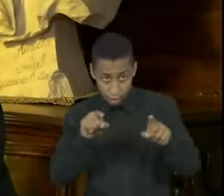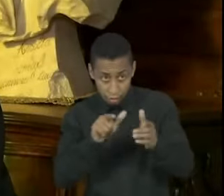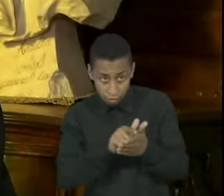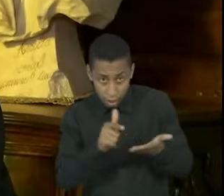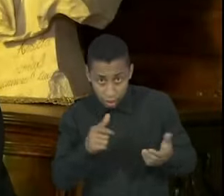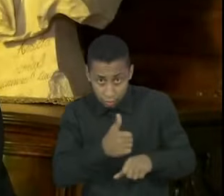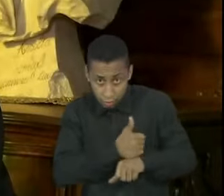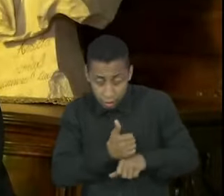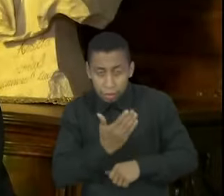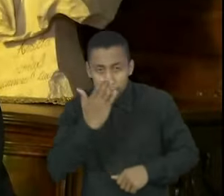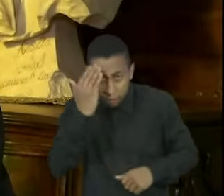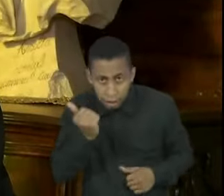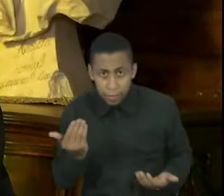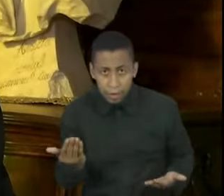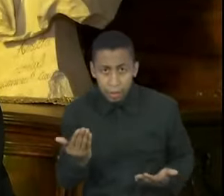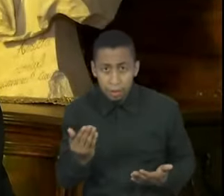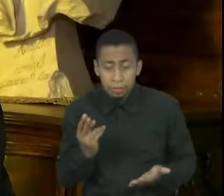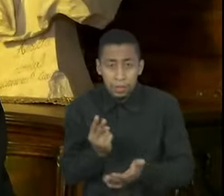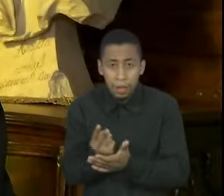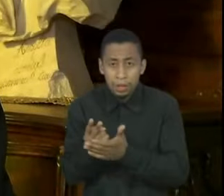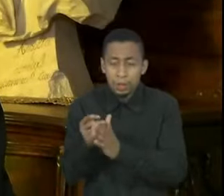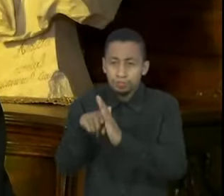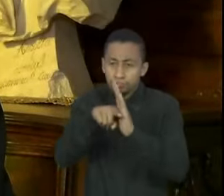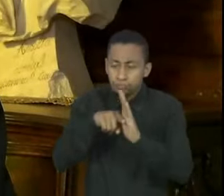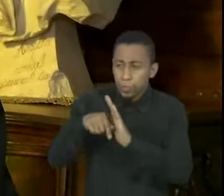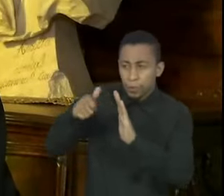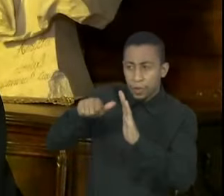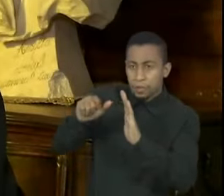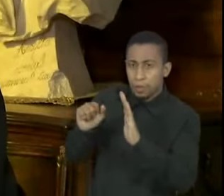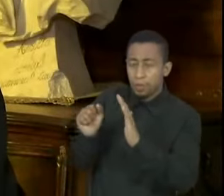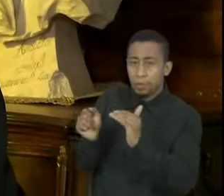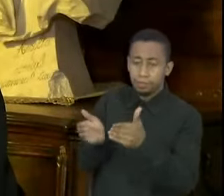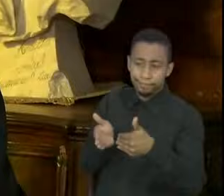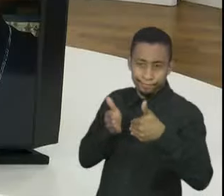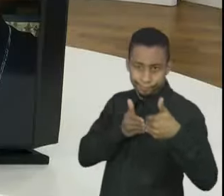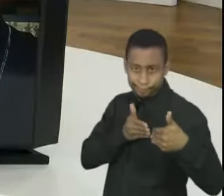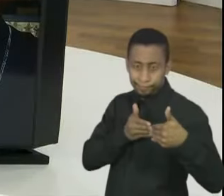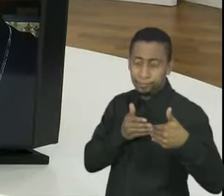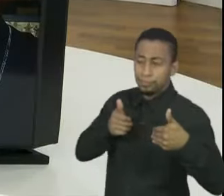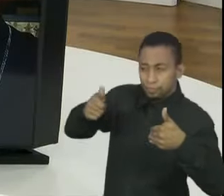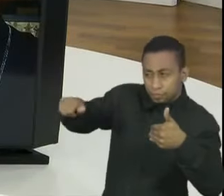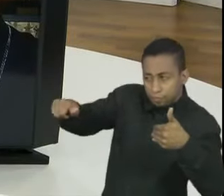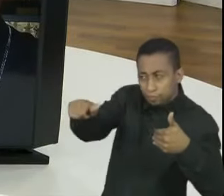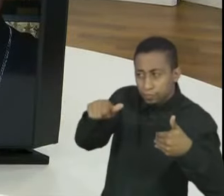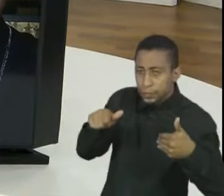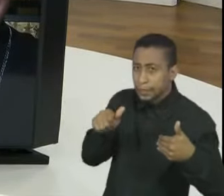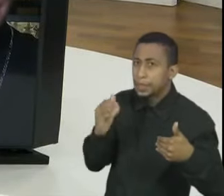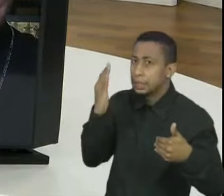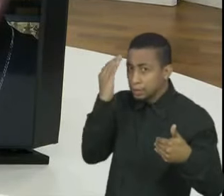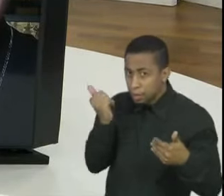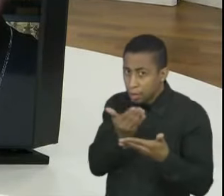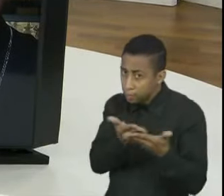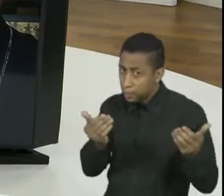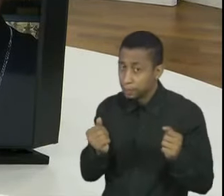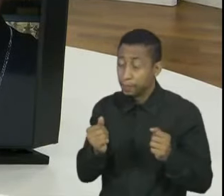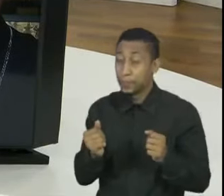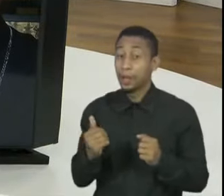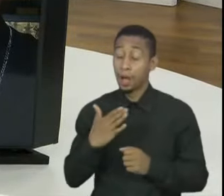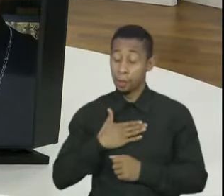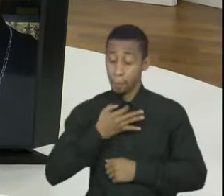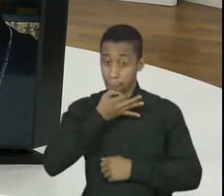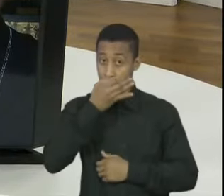responder por que vocês fazem uma avaliação de fora né eu vejo que é ser e